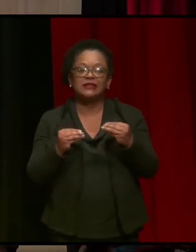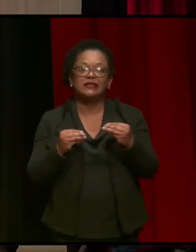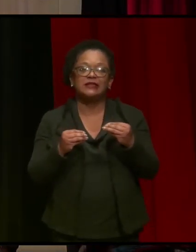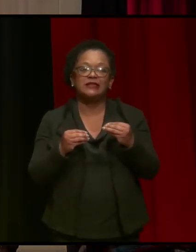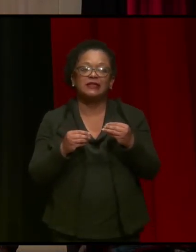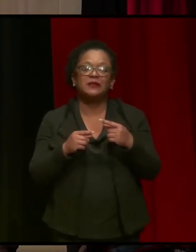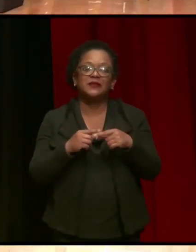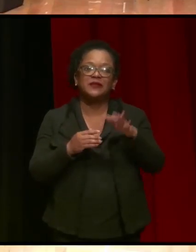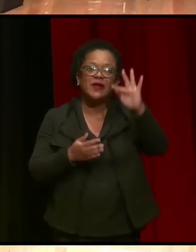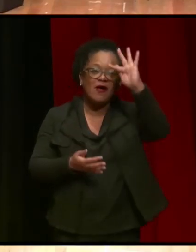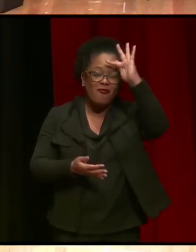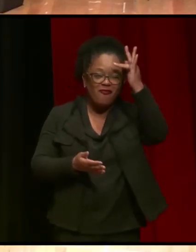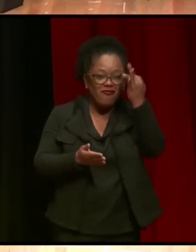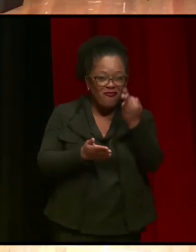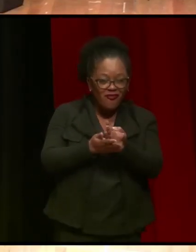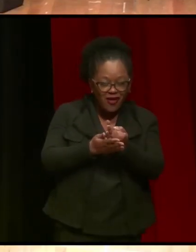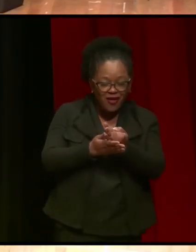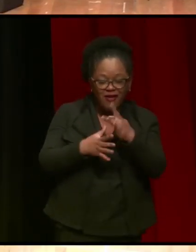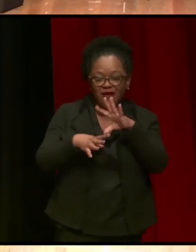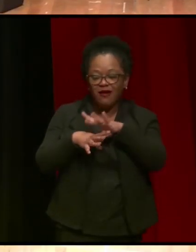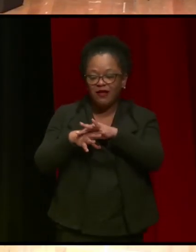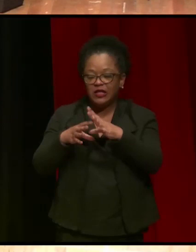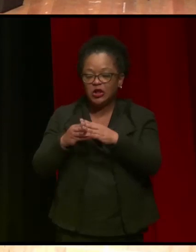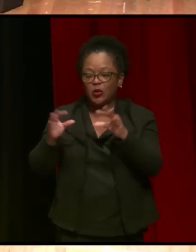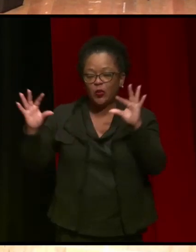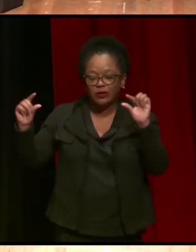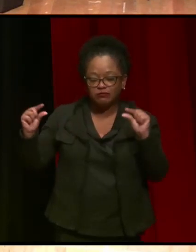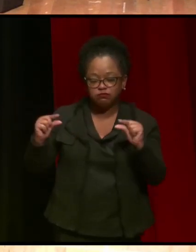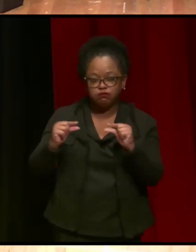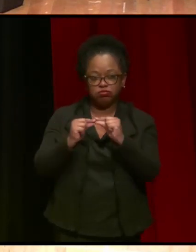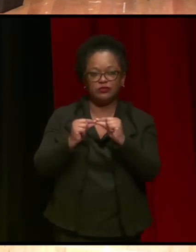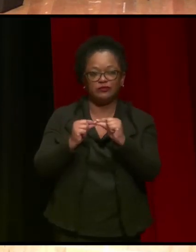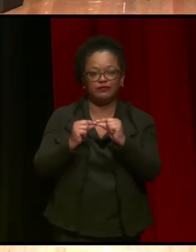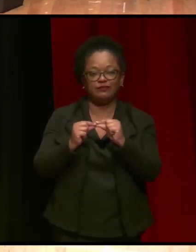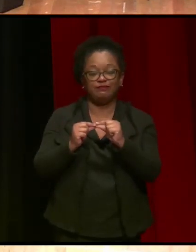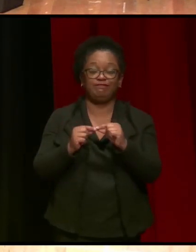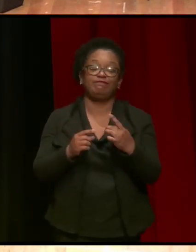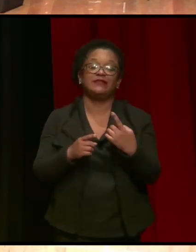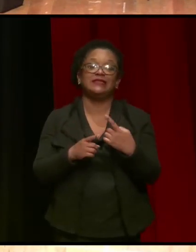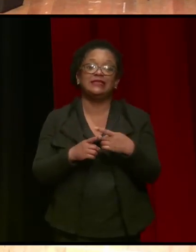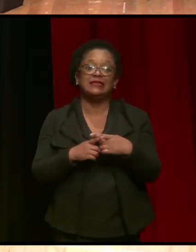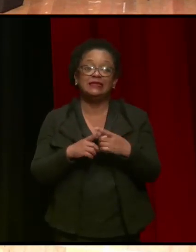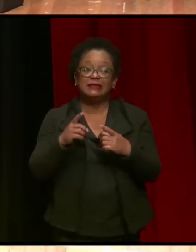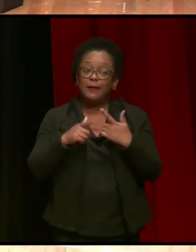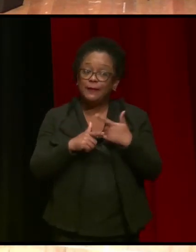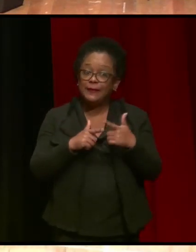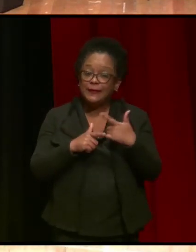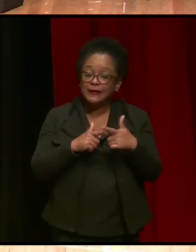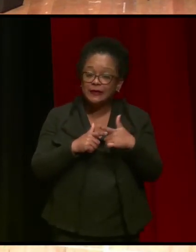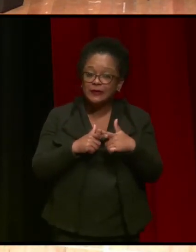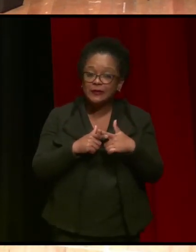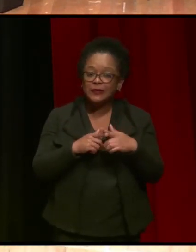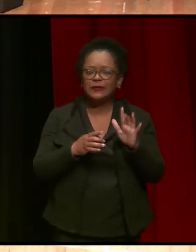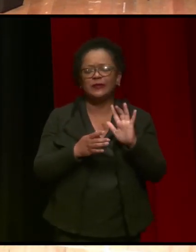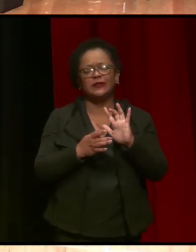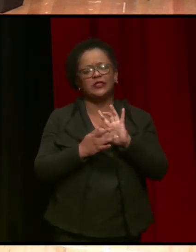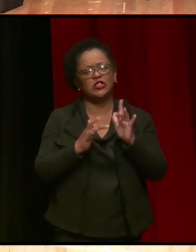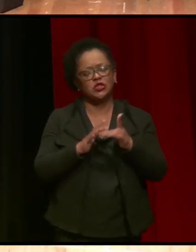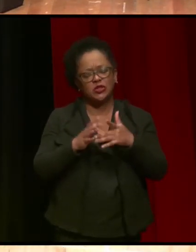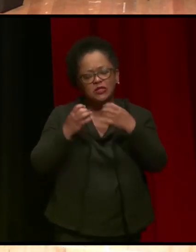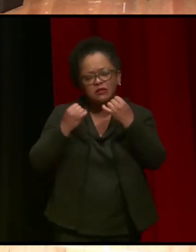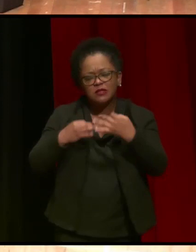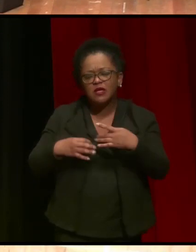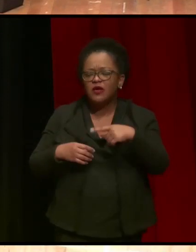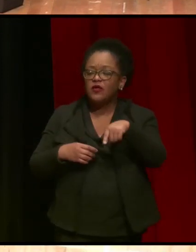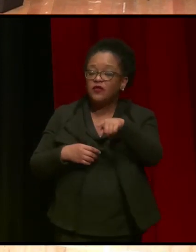e cura. Vocês estão entendendo o meu ponto? Ligar fé e cura. Porque a gente fala assim, Jesus fala, porque você